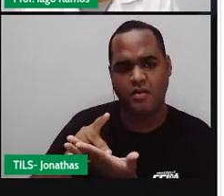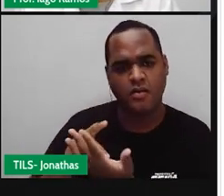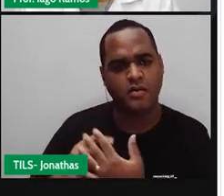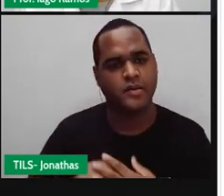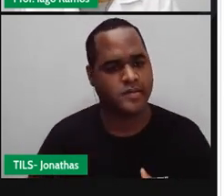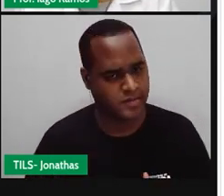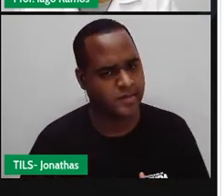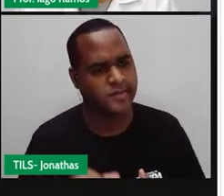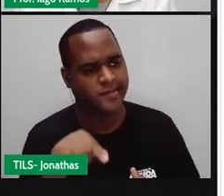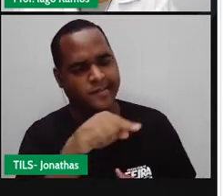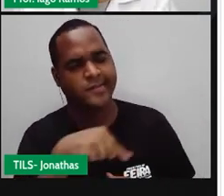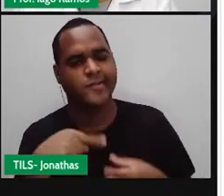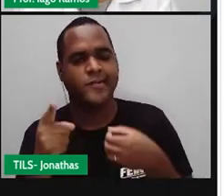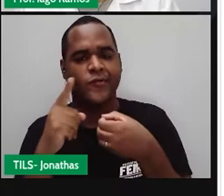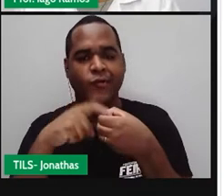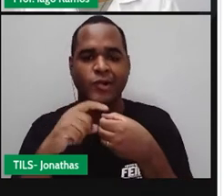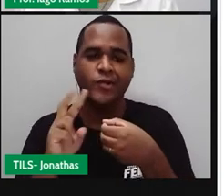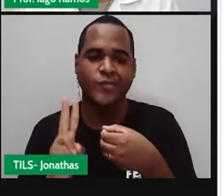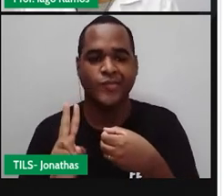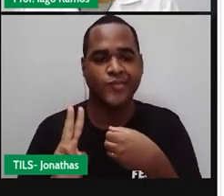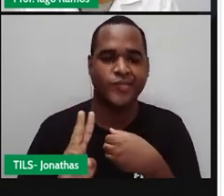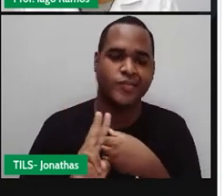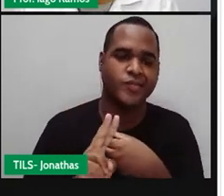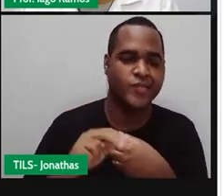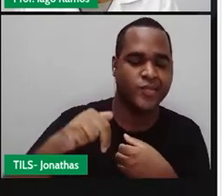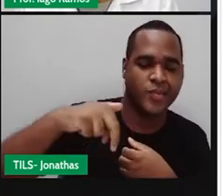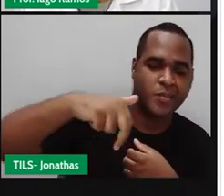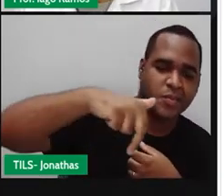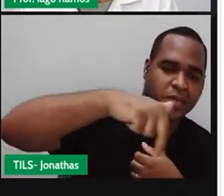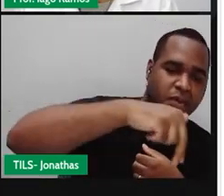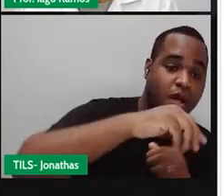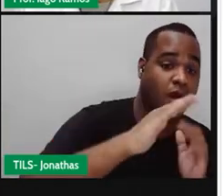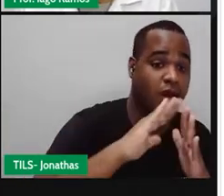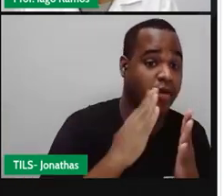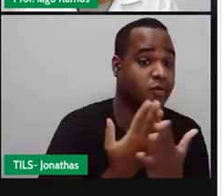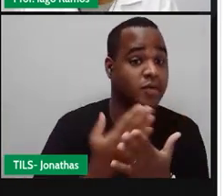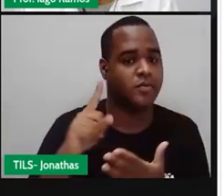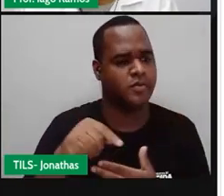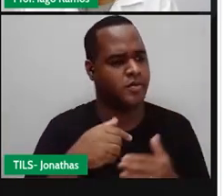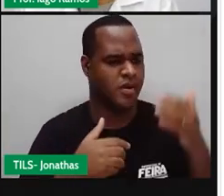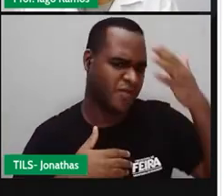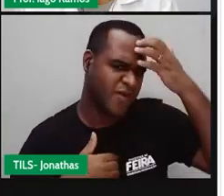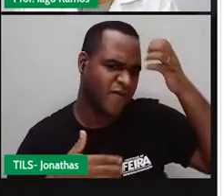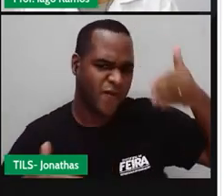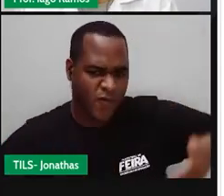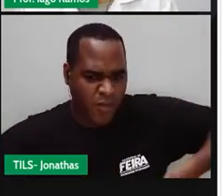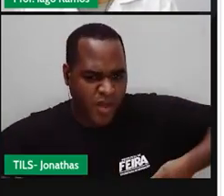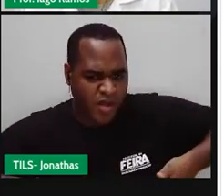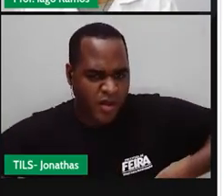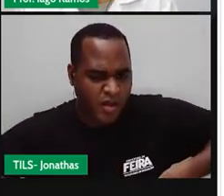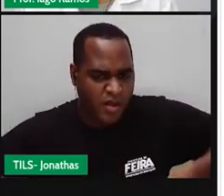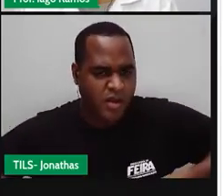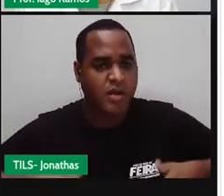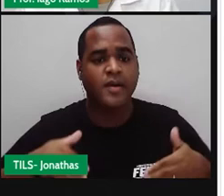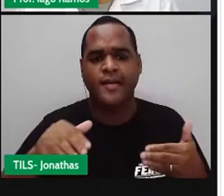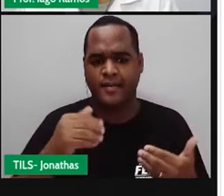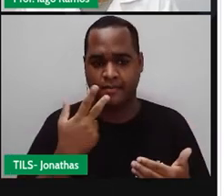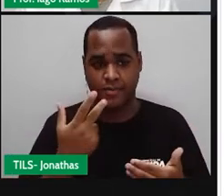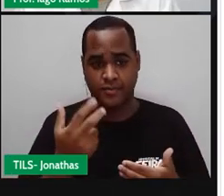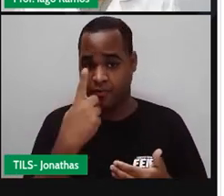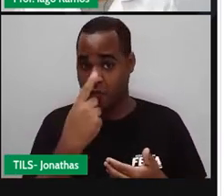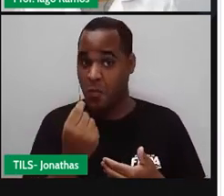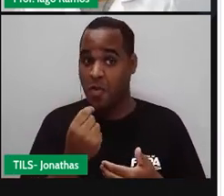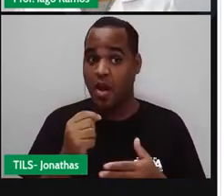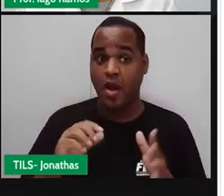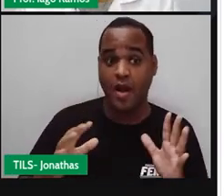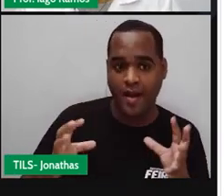aí eles voltando né do caminho da escola o macaquinho fala assim tá com fome em aí o tucano